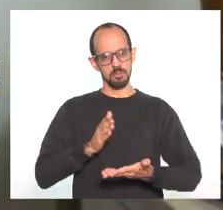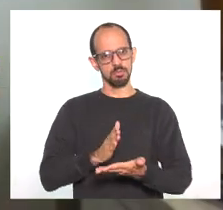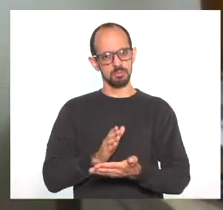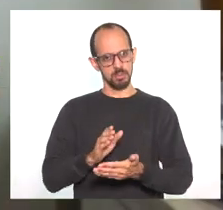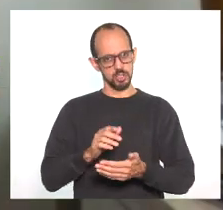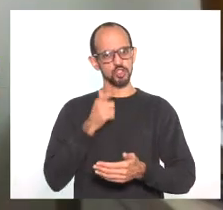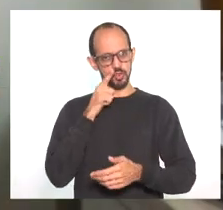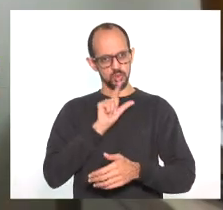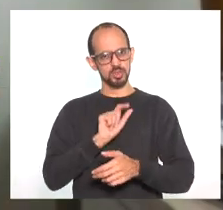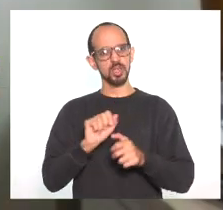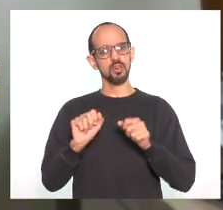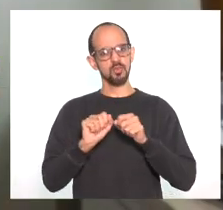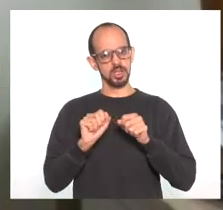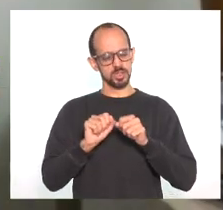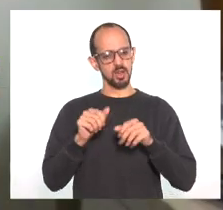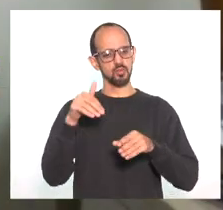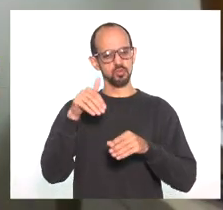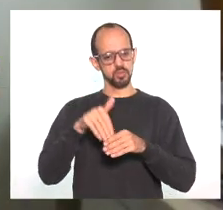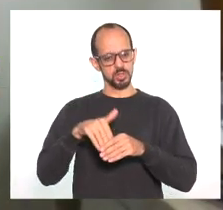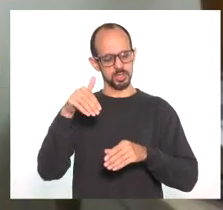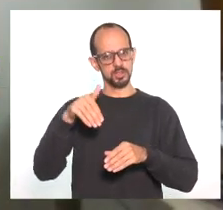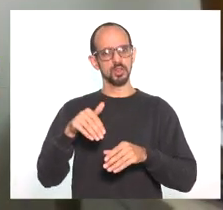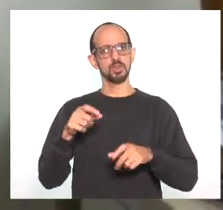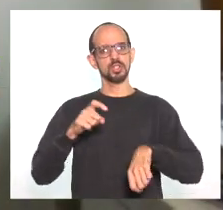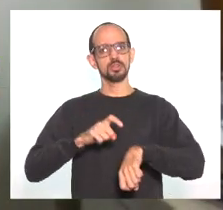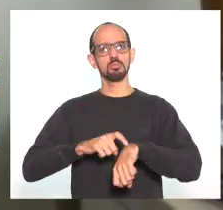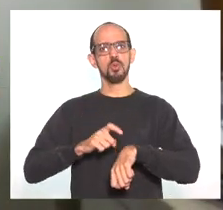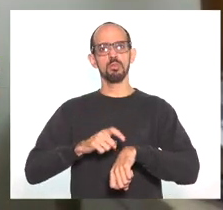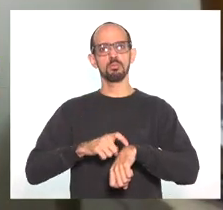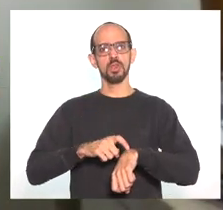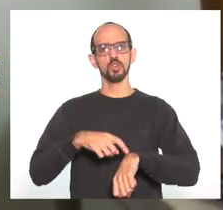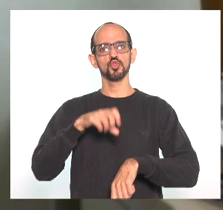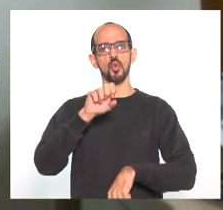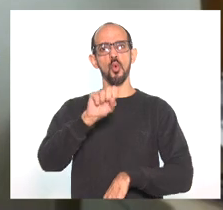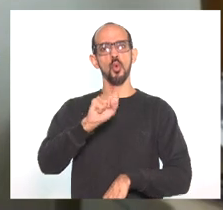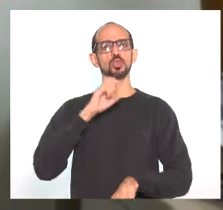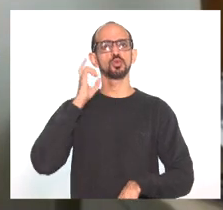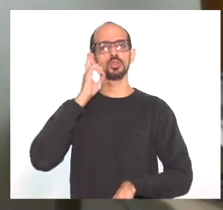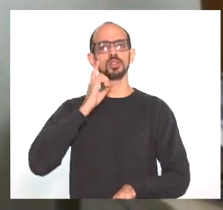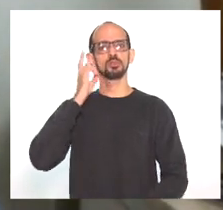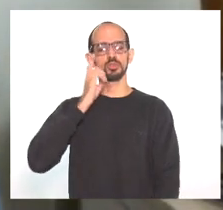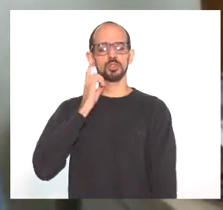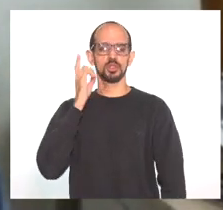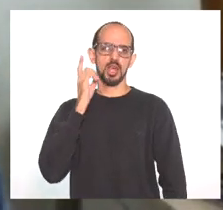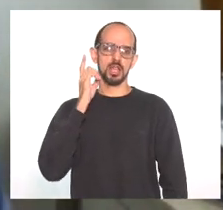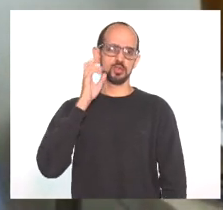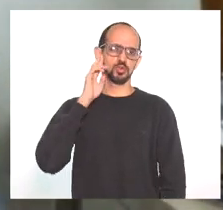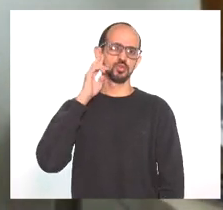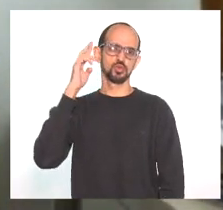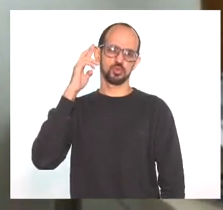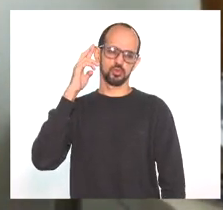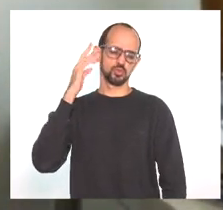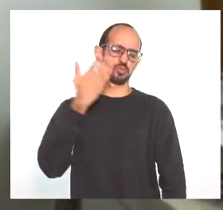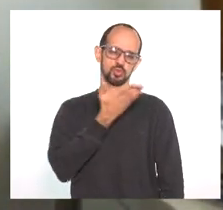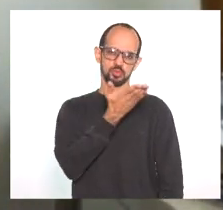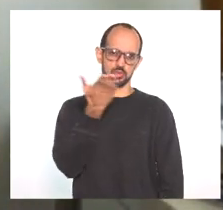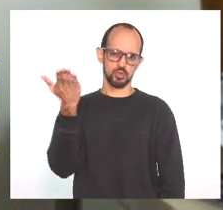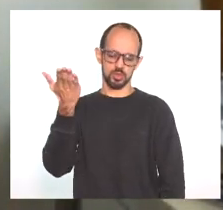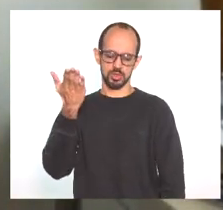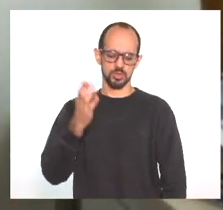a presença, neste momento, de 8 senhores e senhoras deputados.